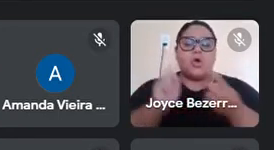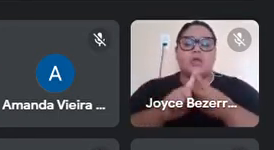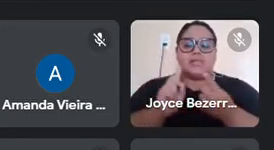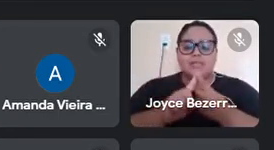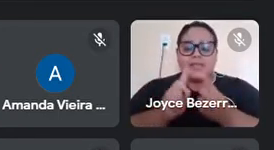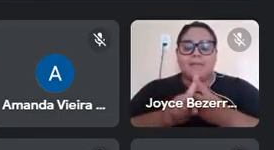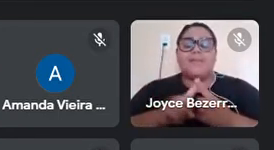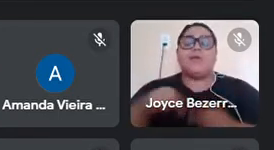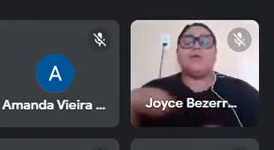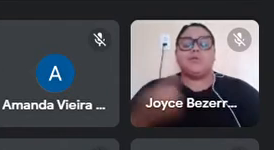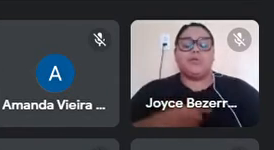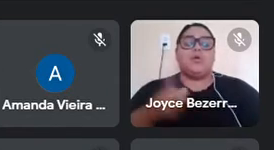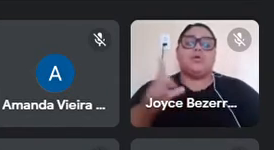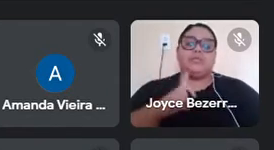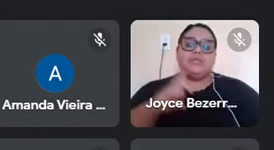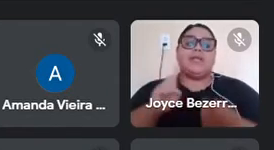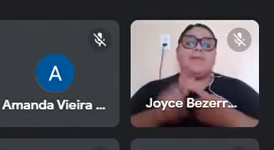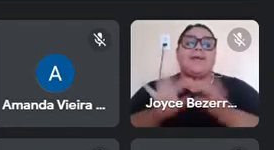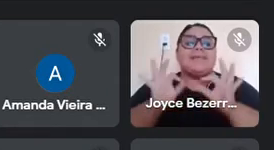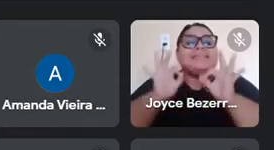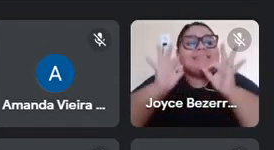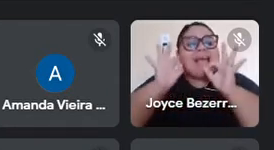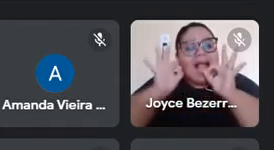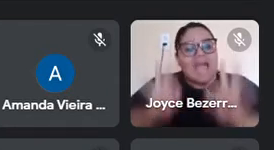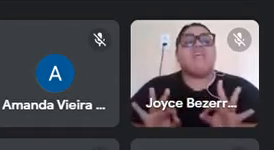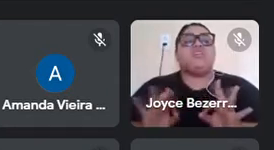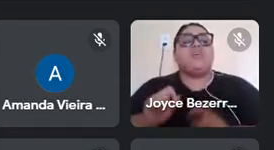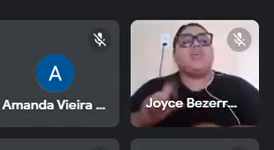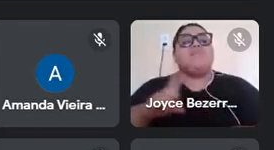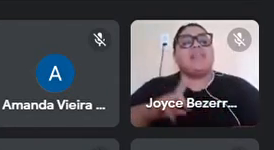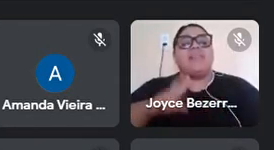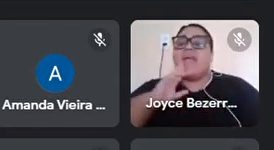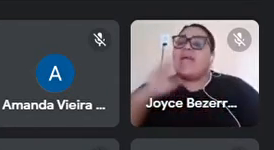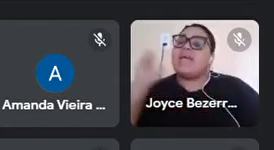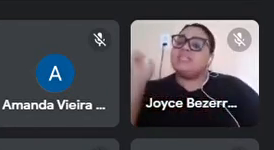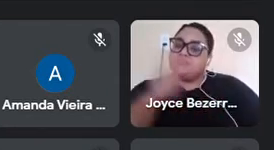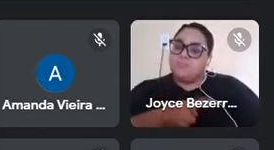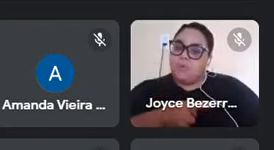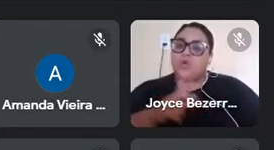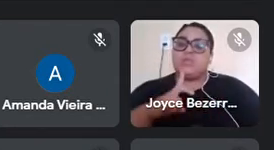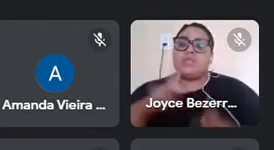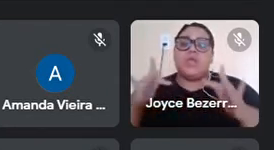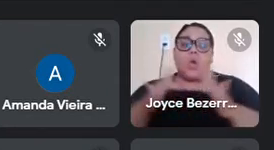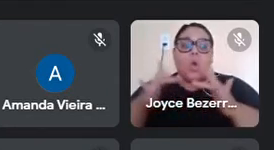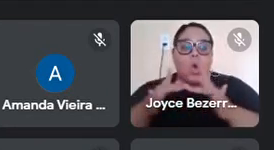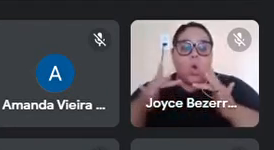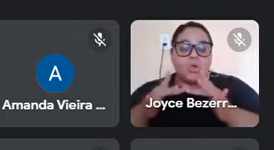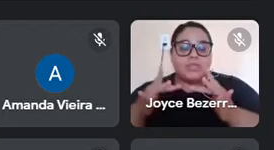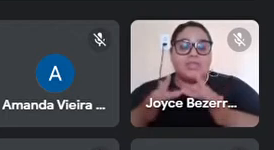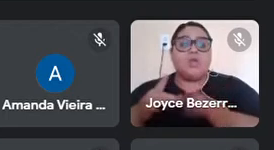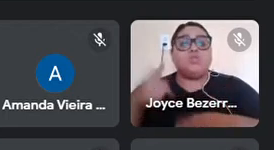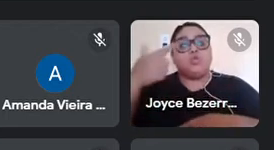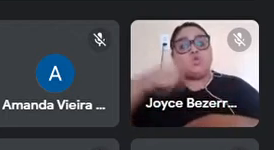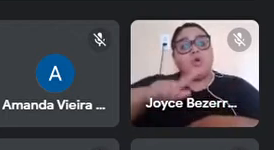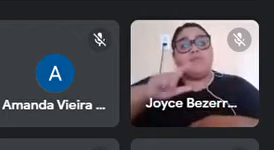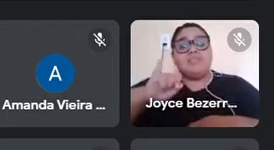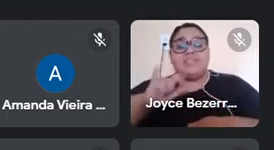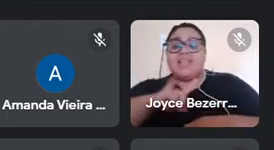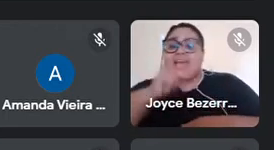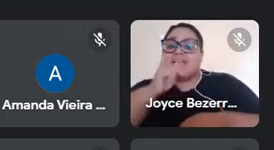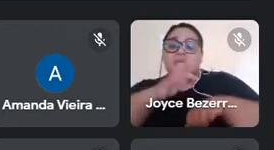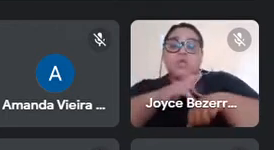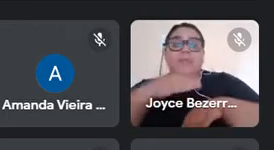tem a garantia de que vai responder caso venha a ter contato com aquele antígeno novamente, depois de algum